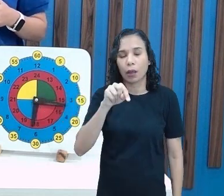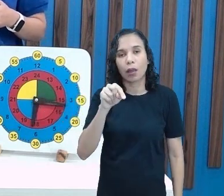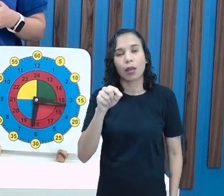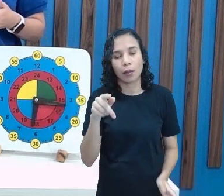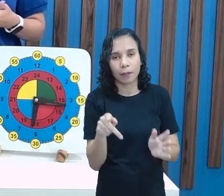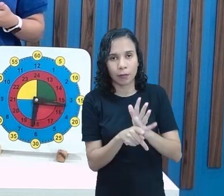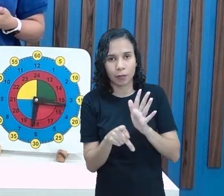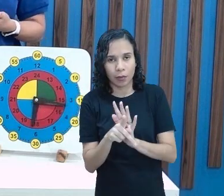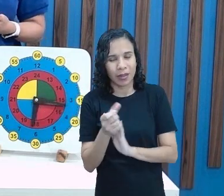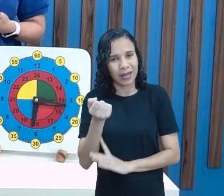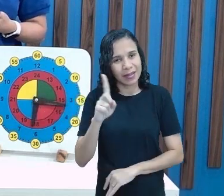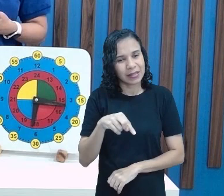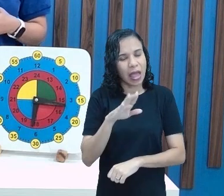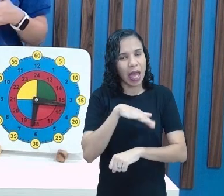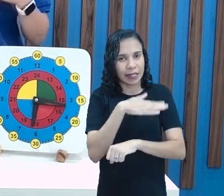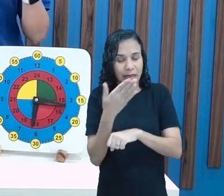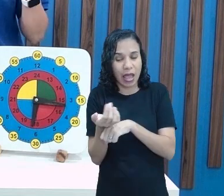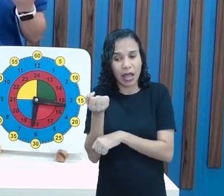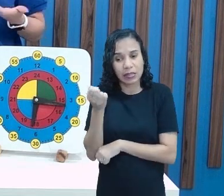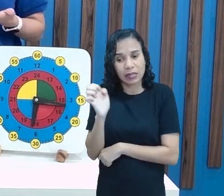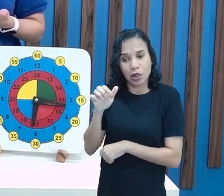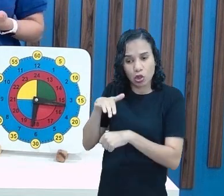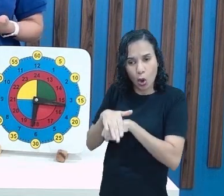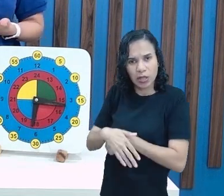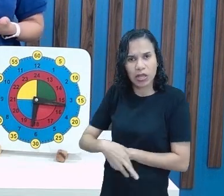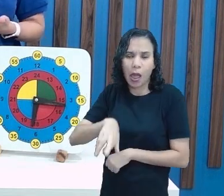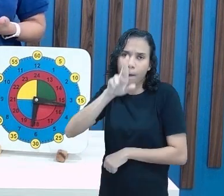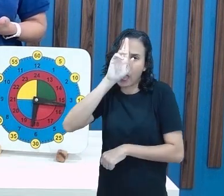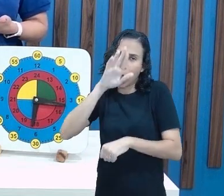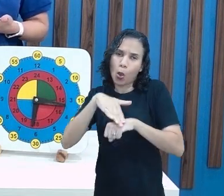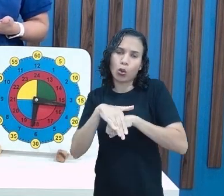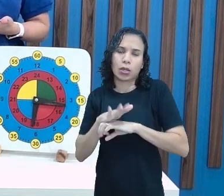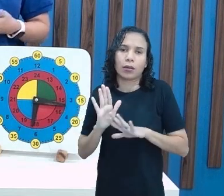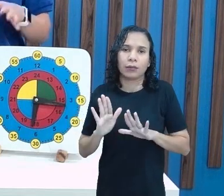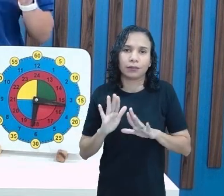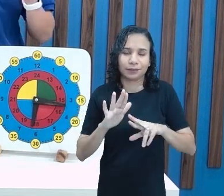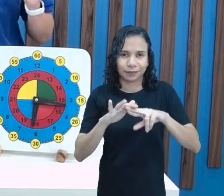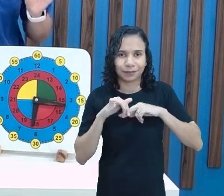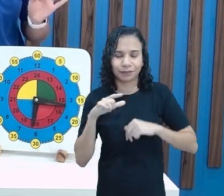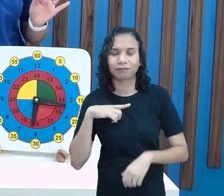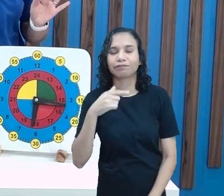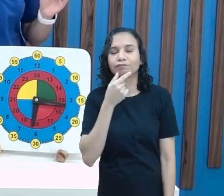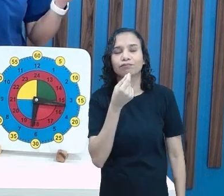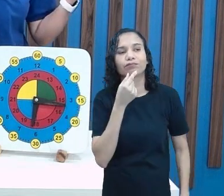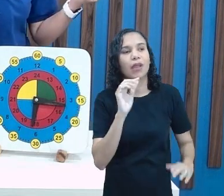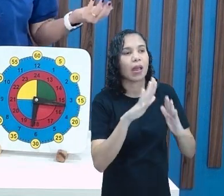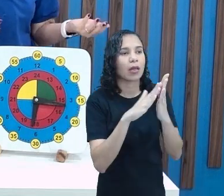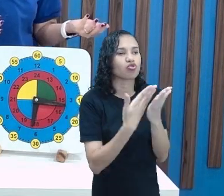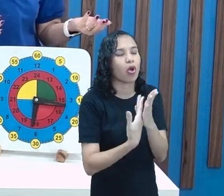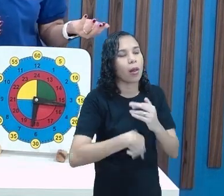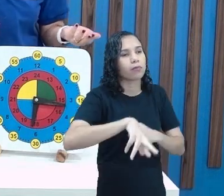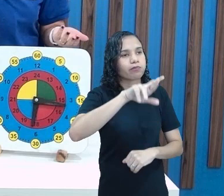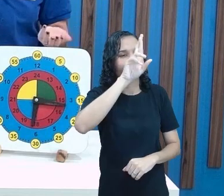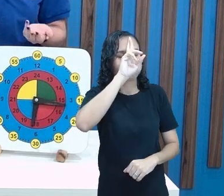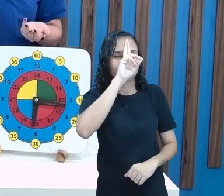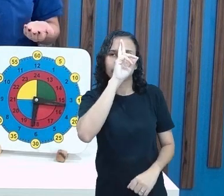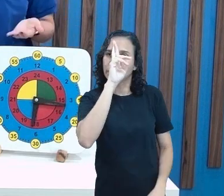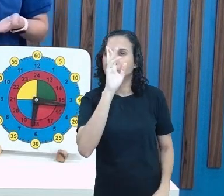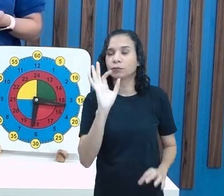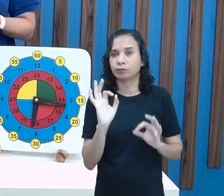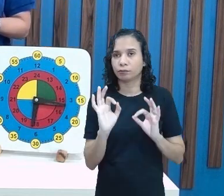meio-dia, se for durante o dia. Se for noite, meia-noite, né? Mas aí Miguel está indo à escola no horário do